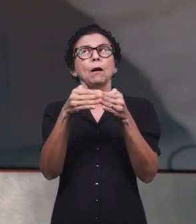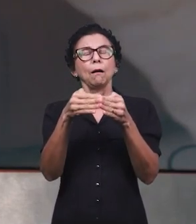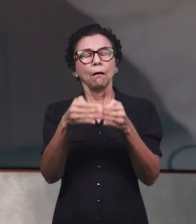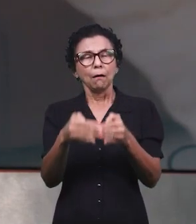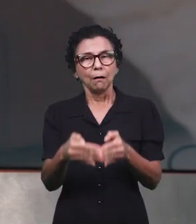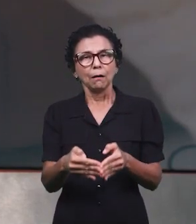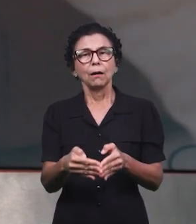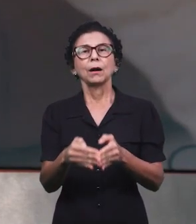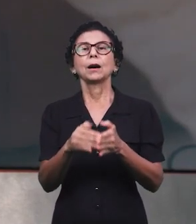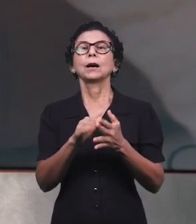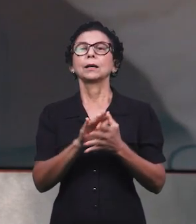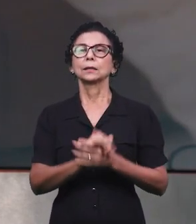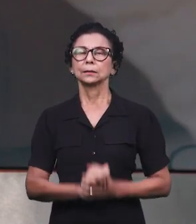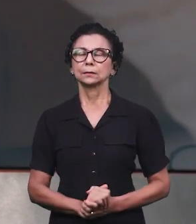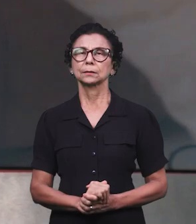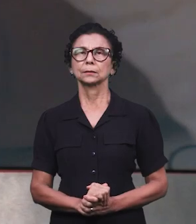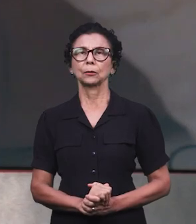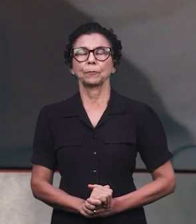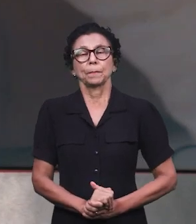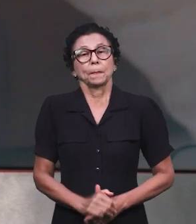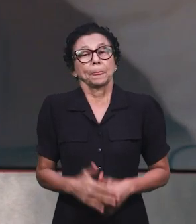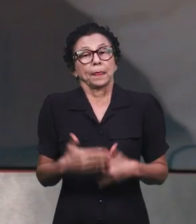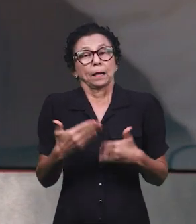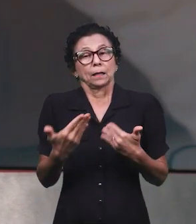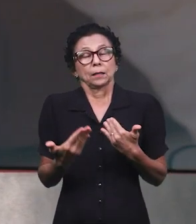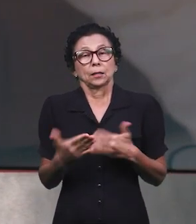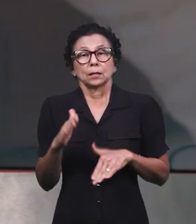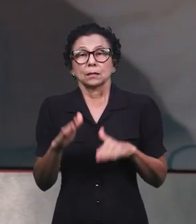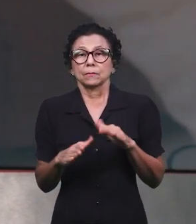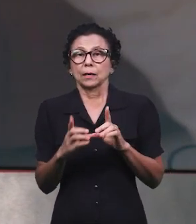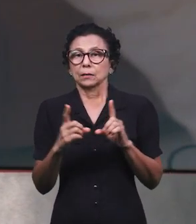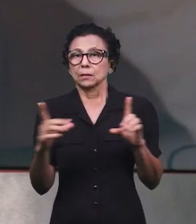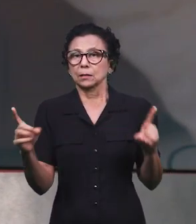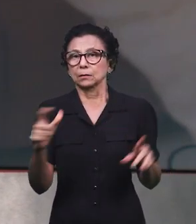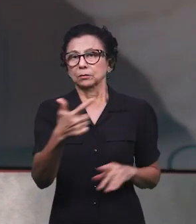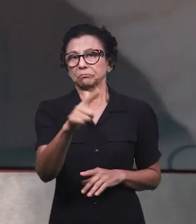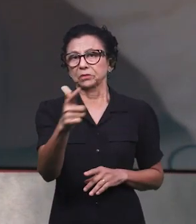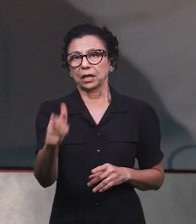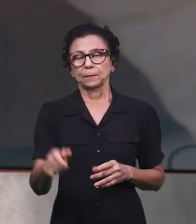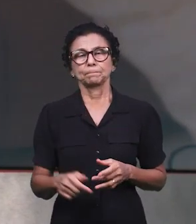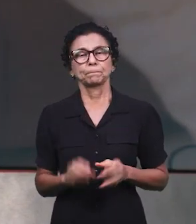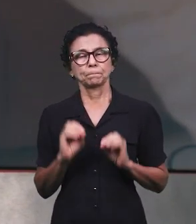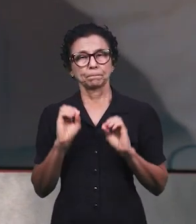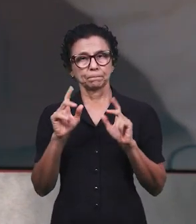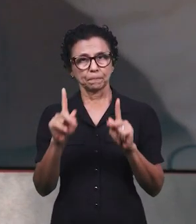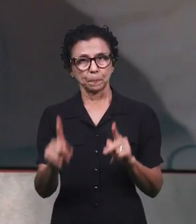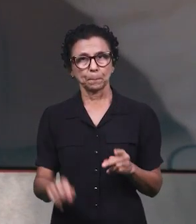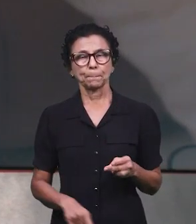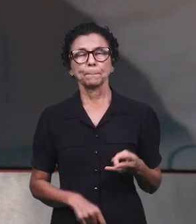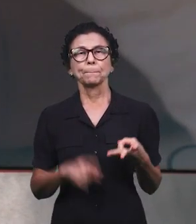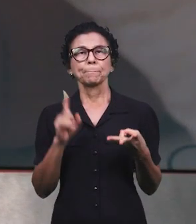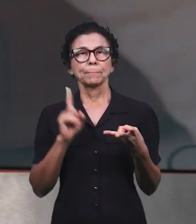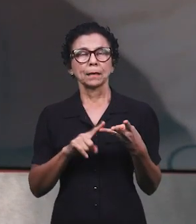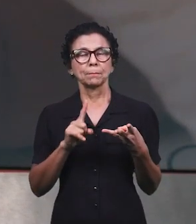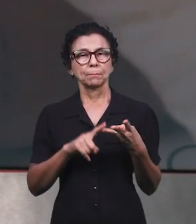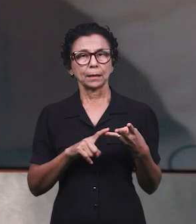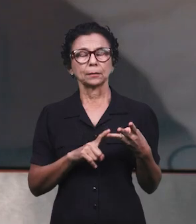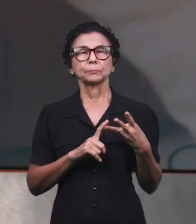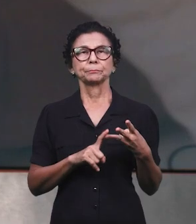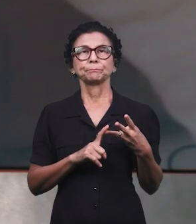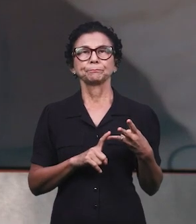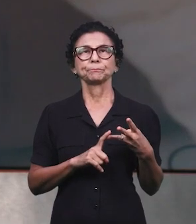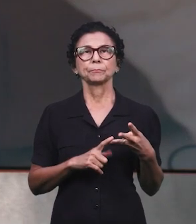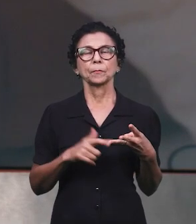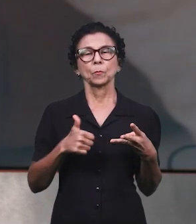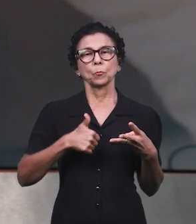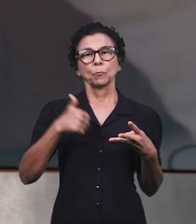para o concurso local, coisas que às vezes a gente não vai conseguir à distância, tudo bem? Outro ponto aqui, ó, interação